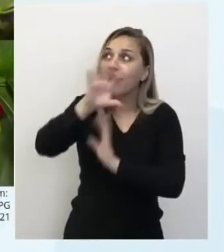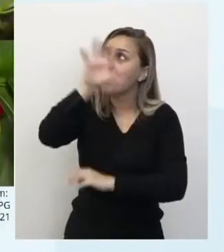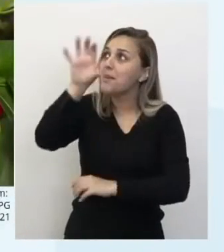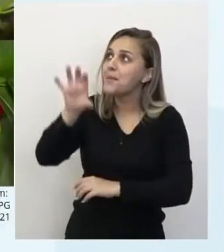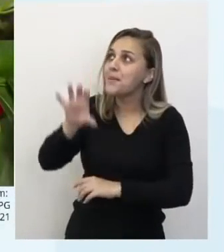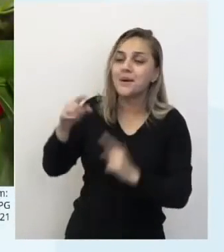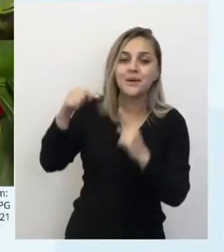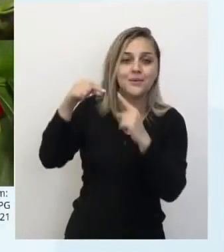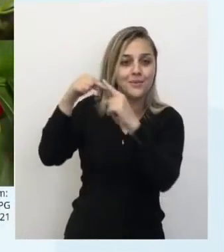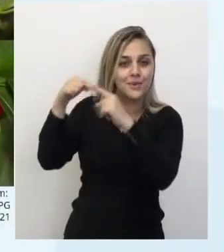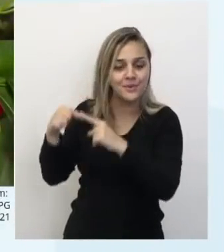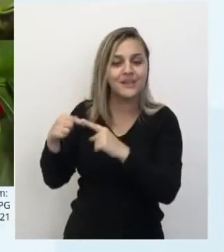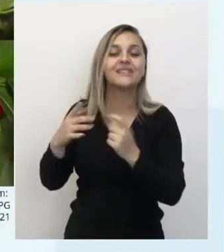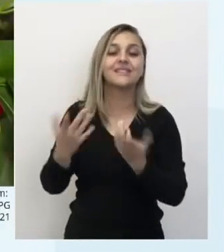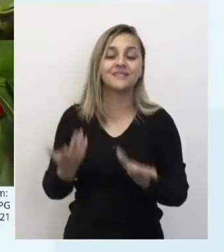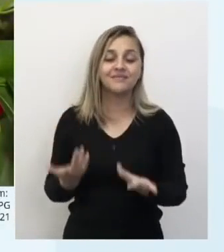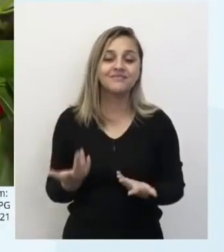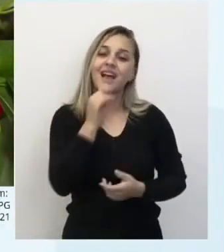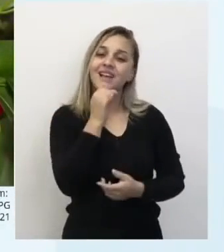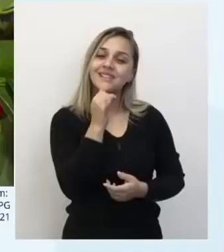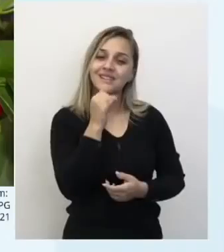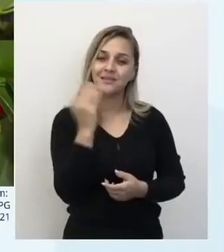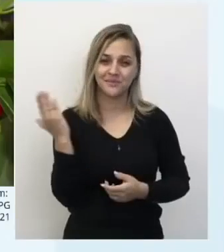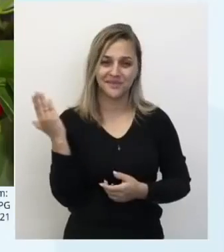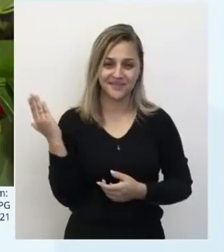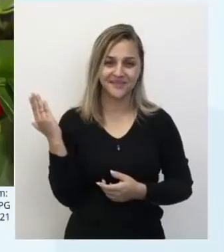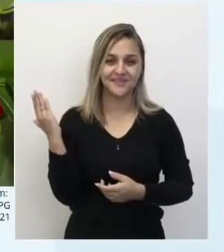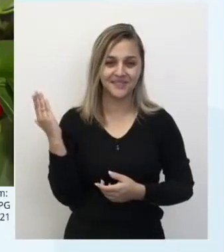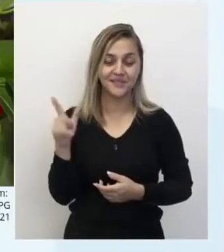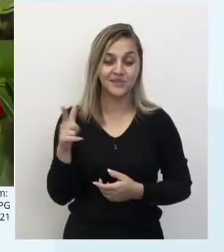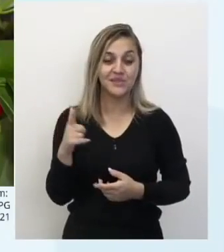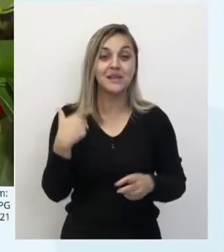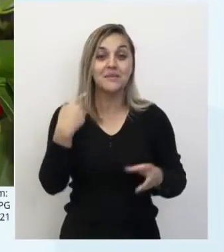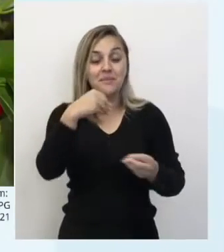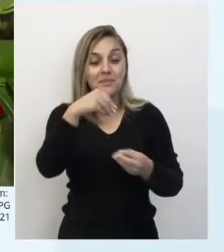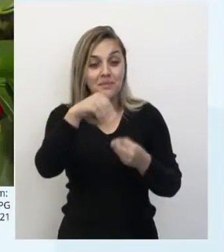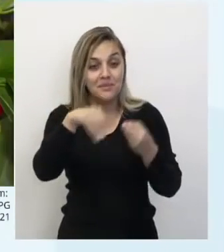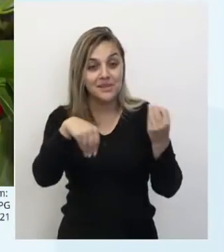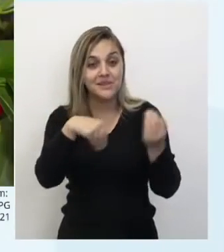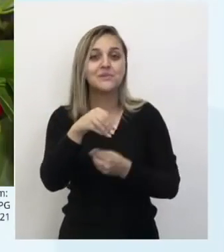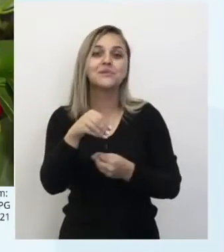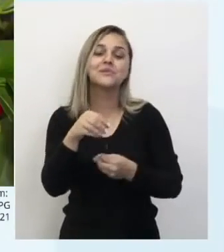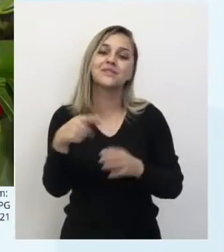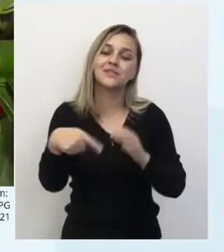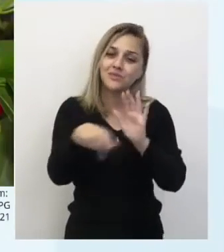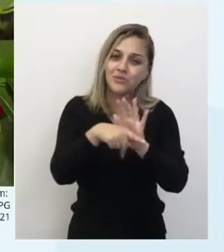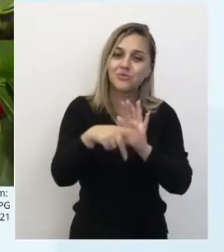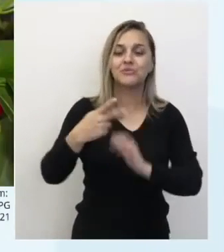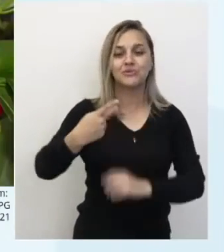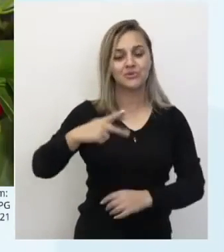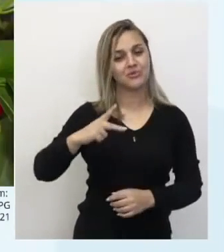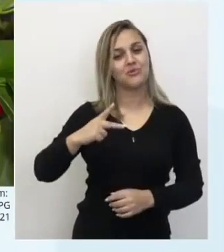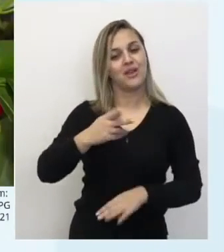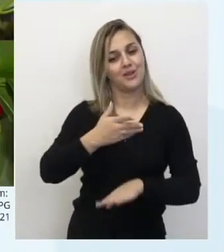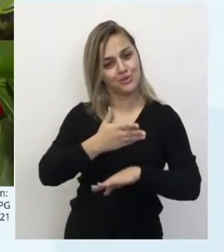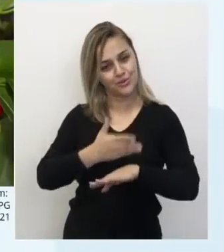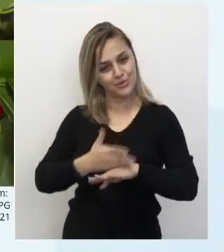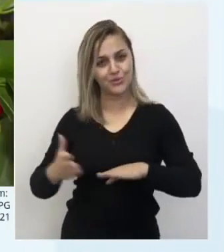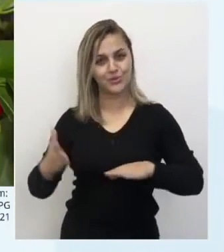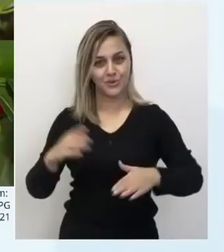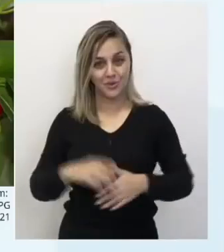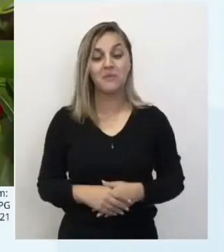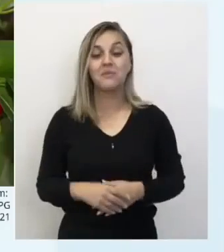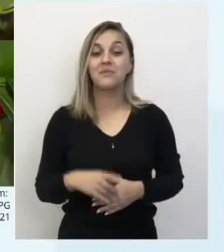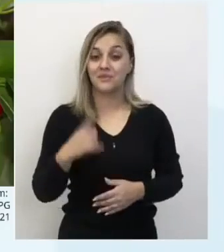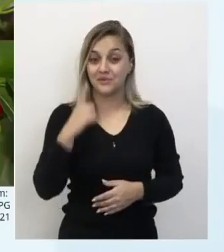alguns exemplos aí, que são coisas que você vai misturando a sua cozinha, né? De acordo com o que aparece. Então quando você tem os